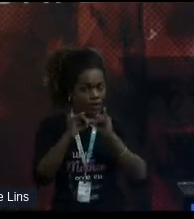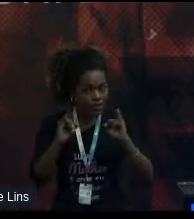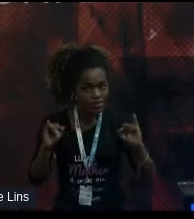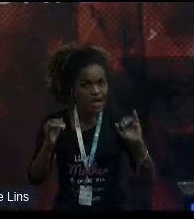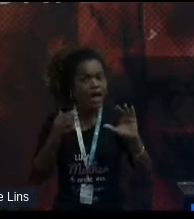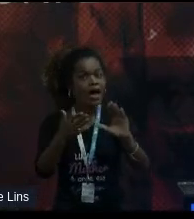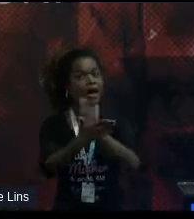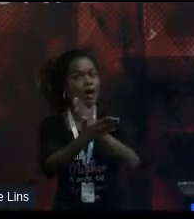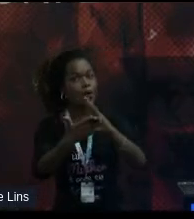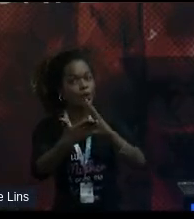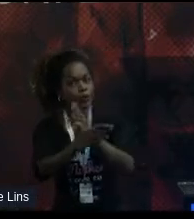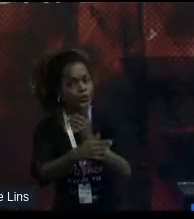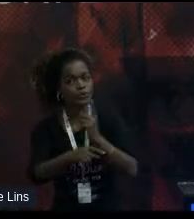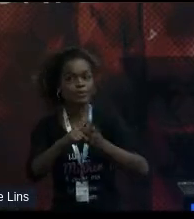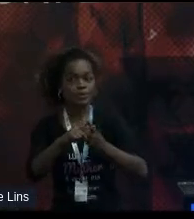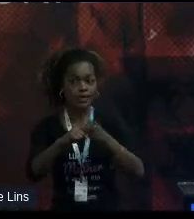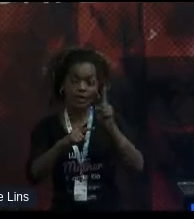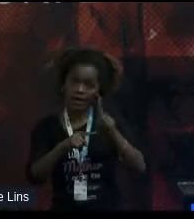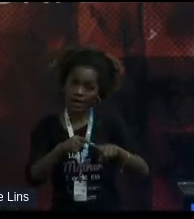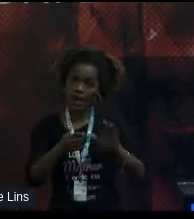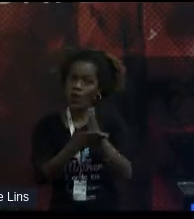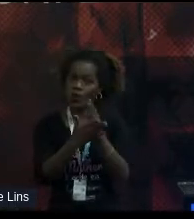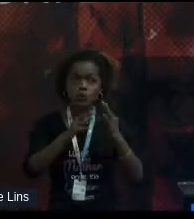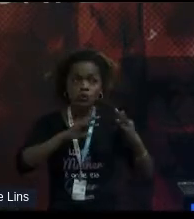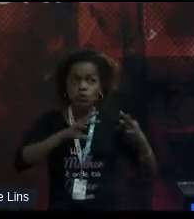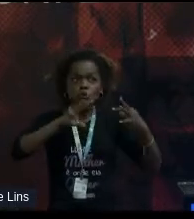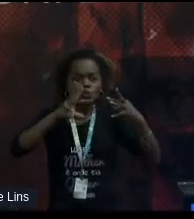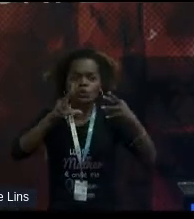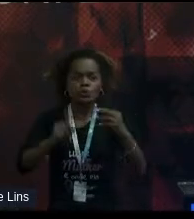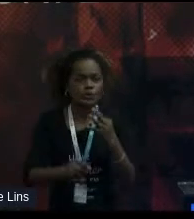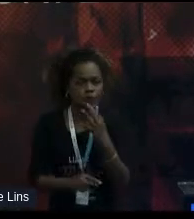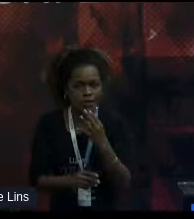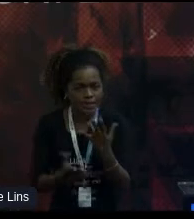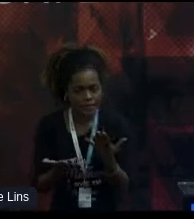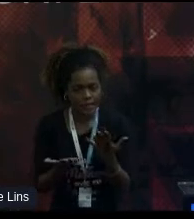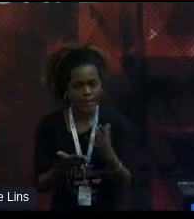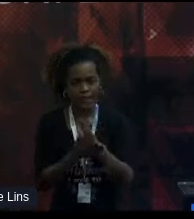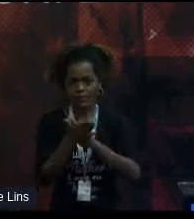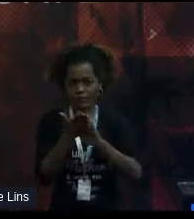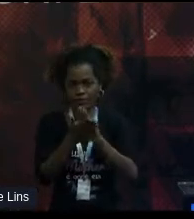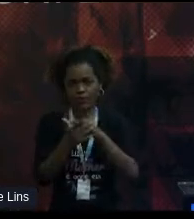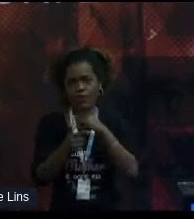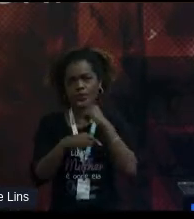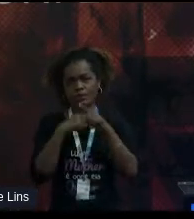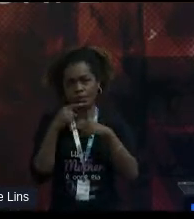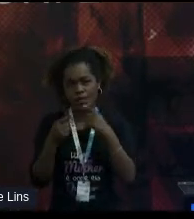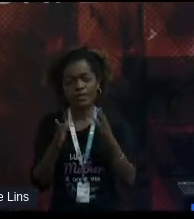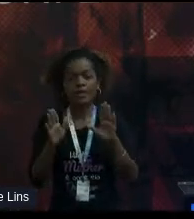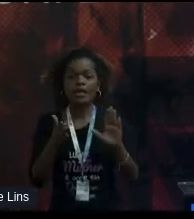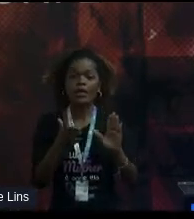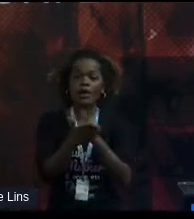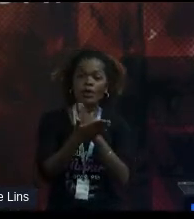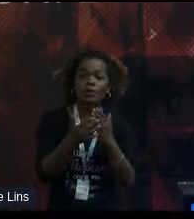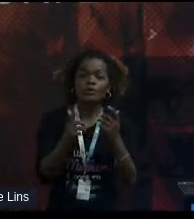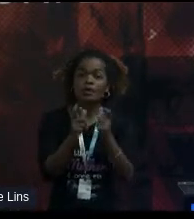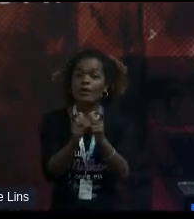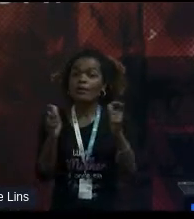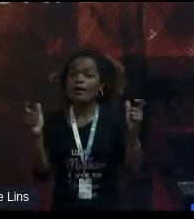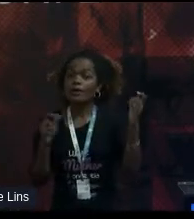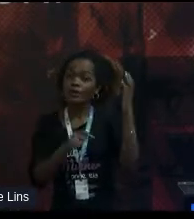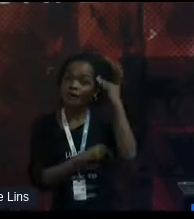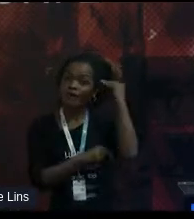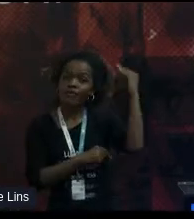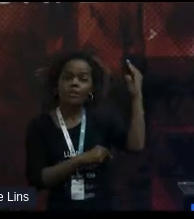são muitos, não dá para a gente ver tudo. E a gente fez uma seleçãozinha aqui dos itens que são mais comuns e que mais afeta aí